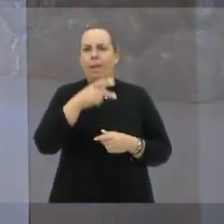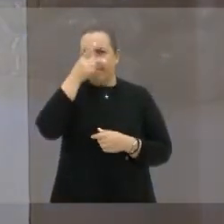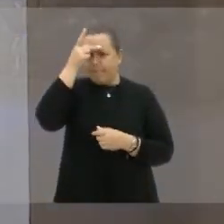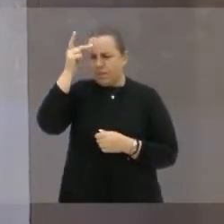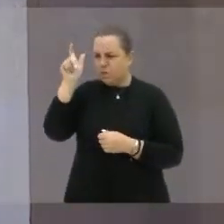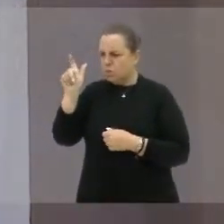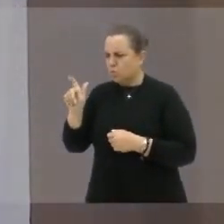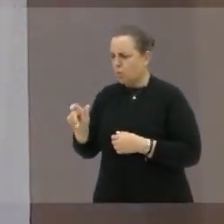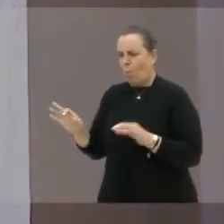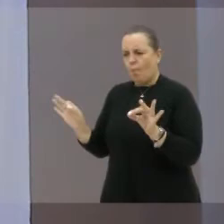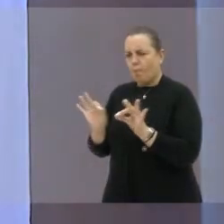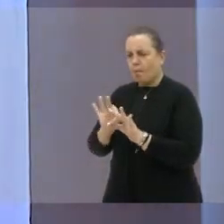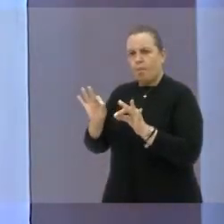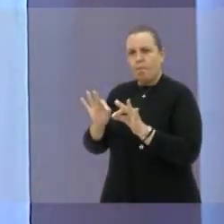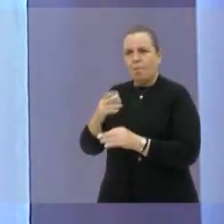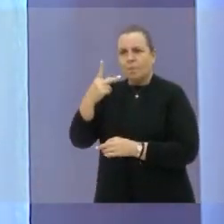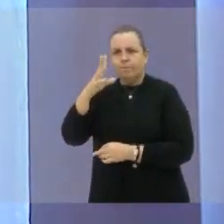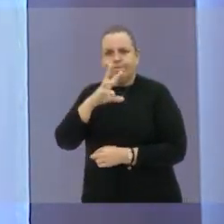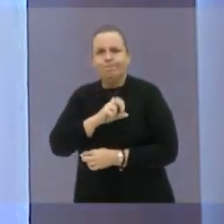como